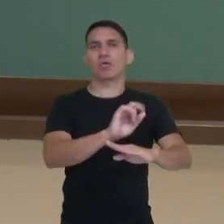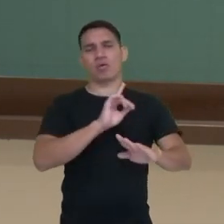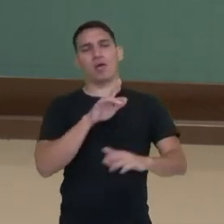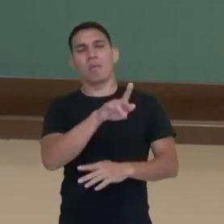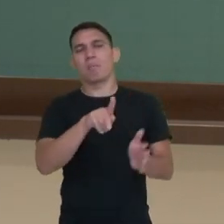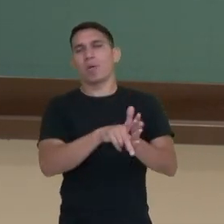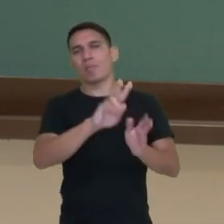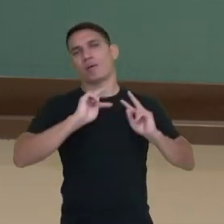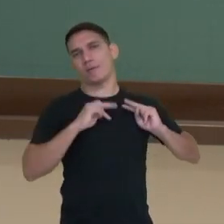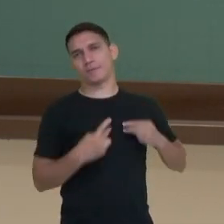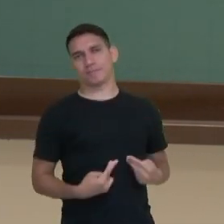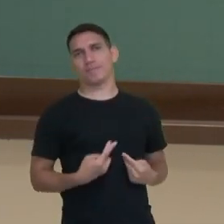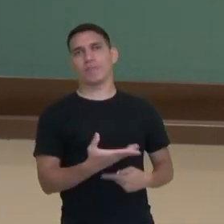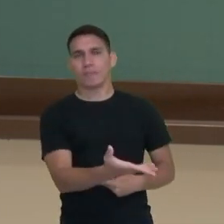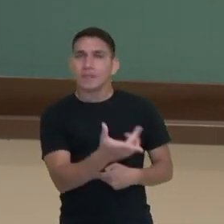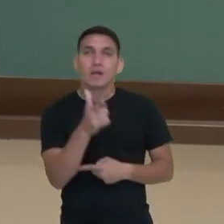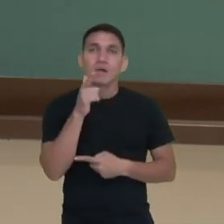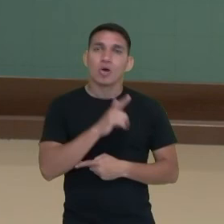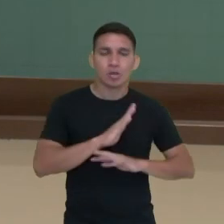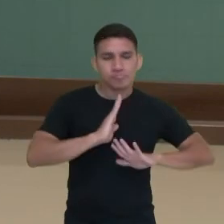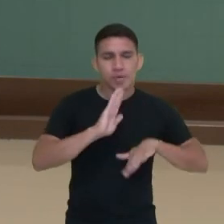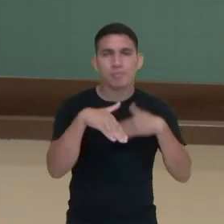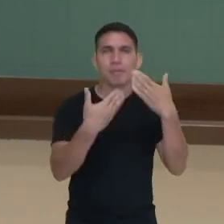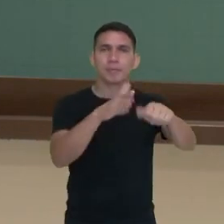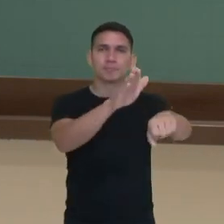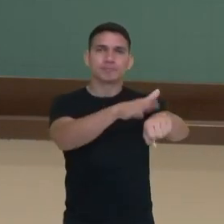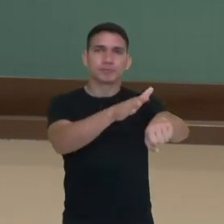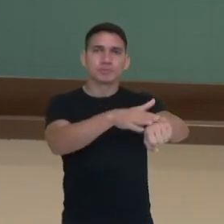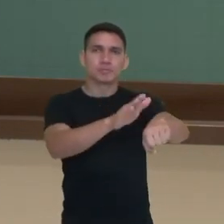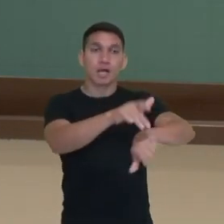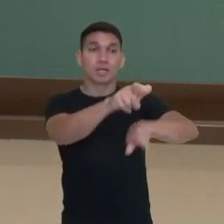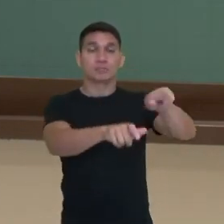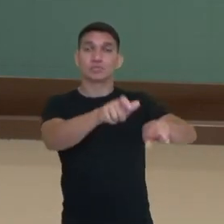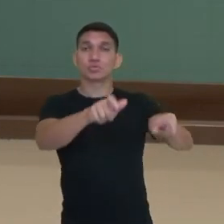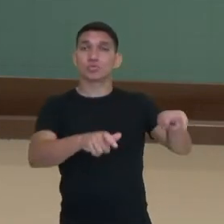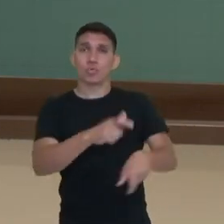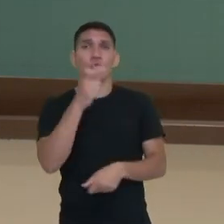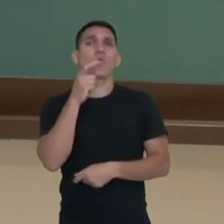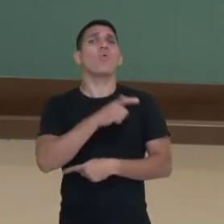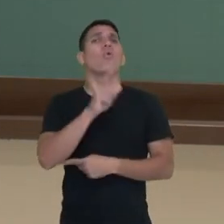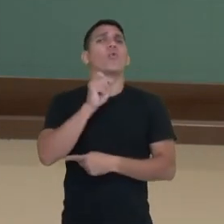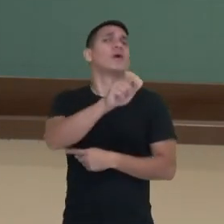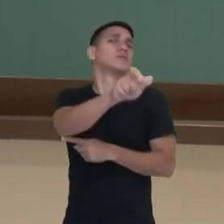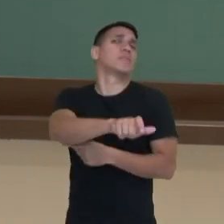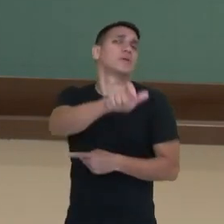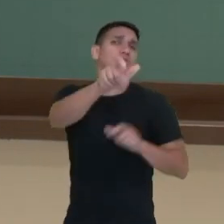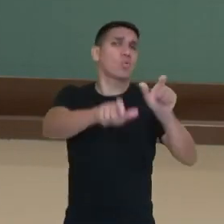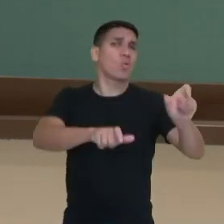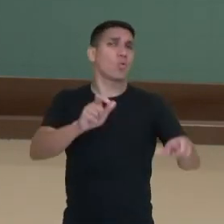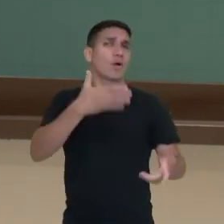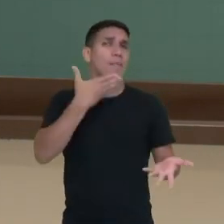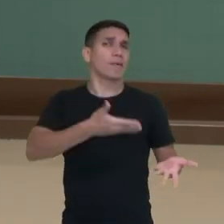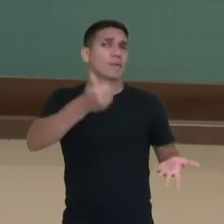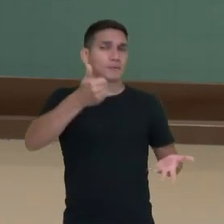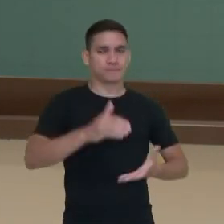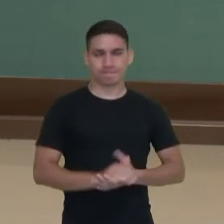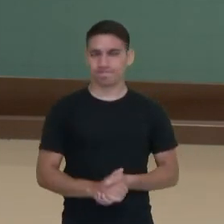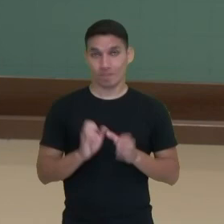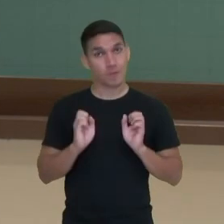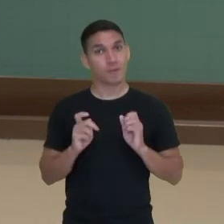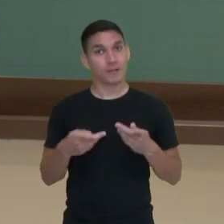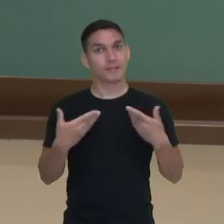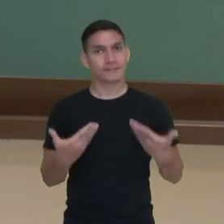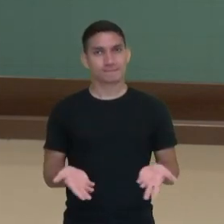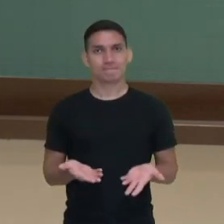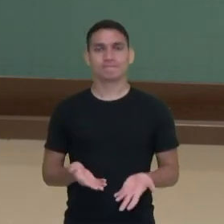essa humanidade, né, ajudar no desenvolvimento, para que as pessoas se tornem pessoas melhores. Ok,